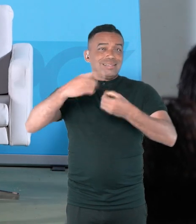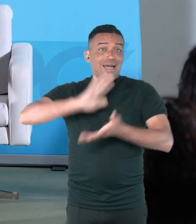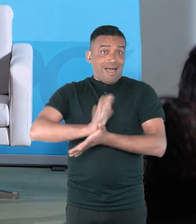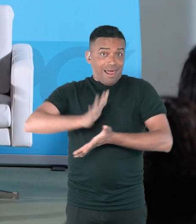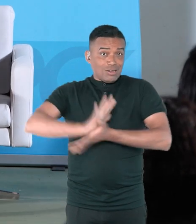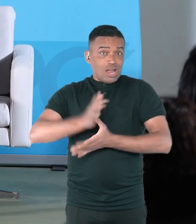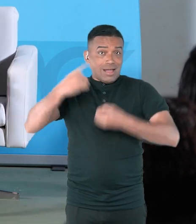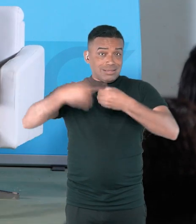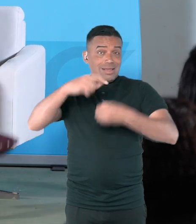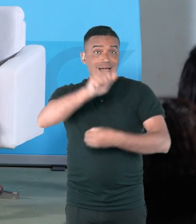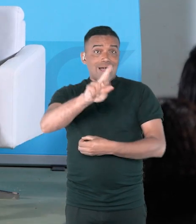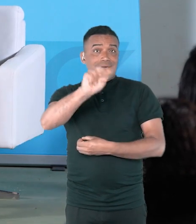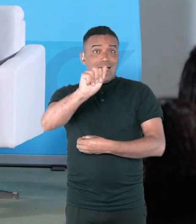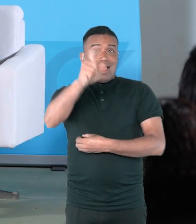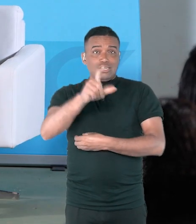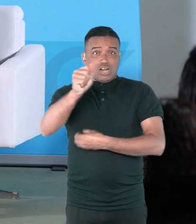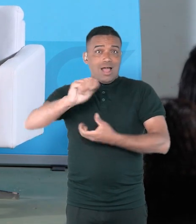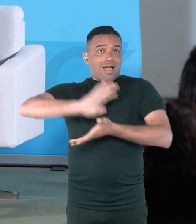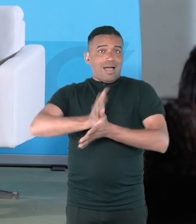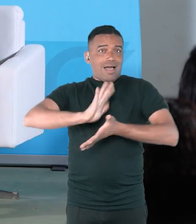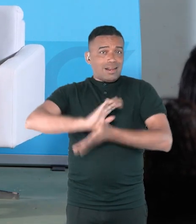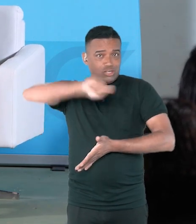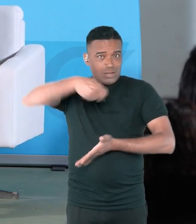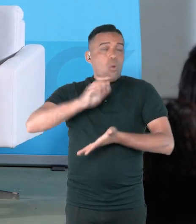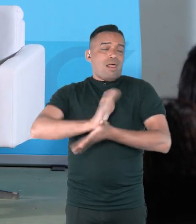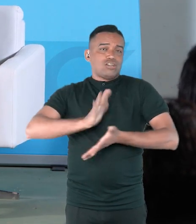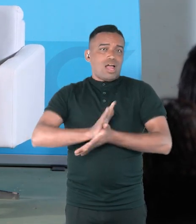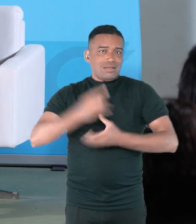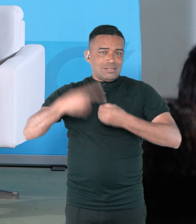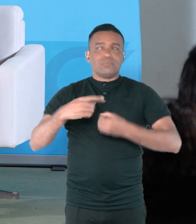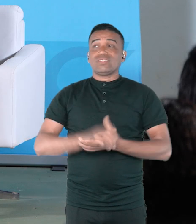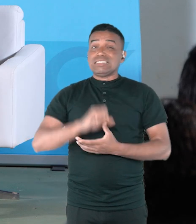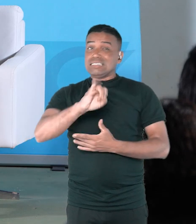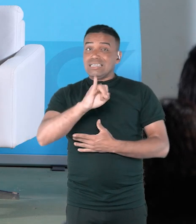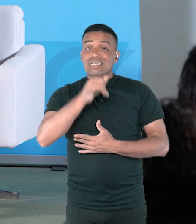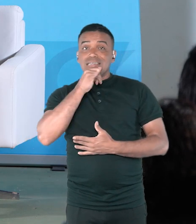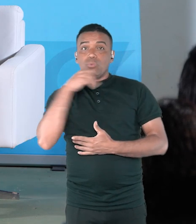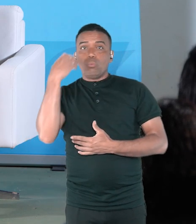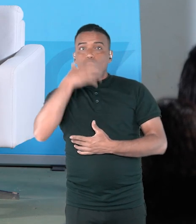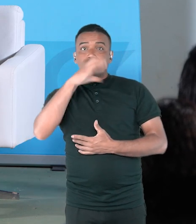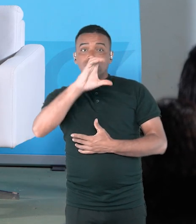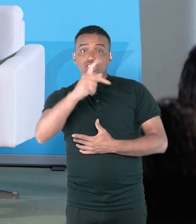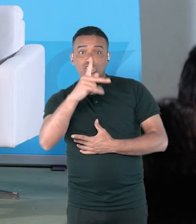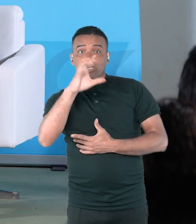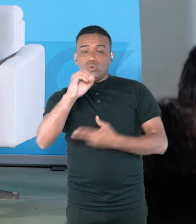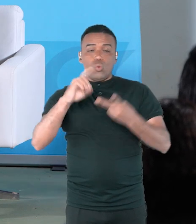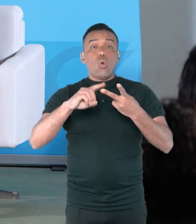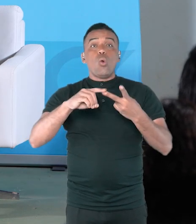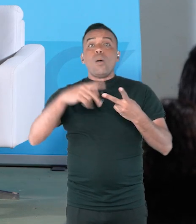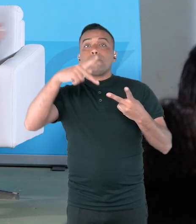que se você tem uma música do Chico, um poema do